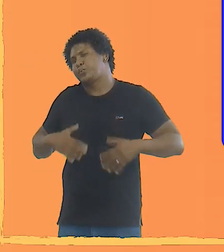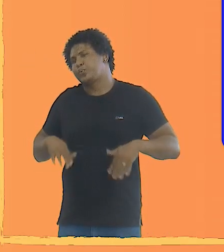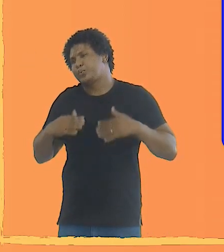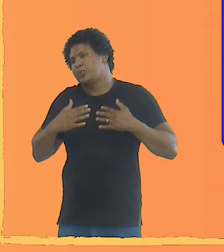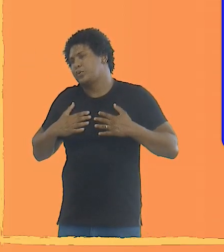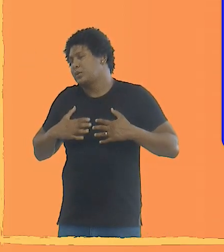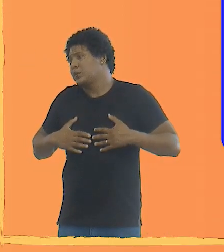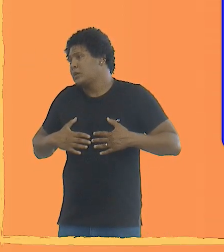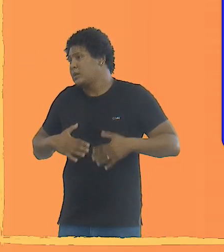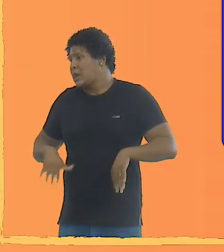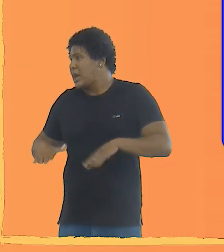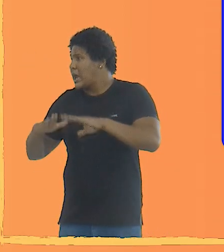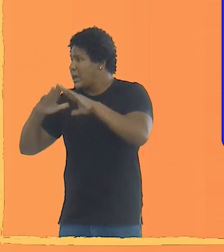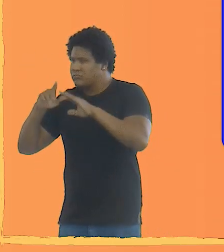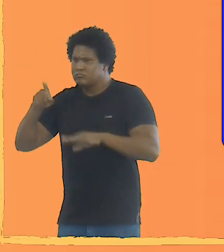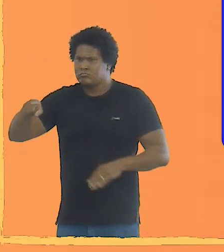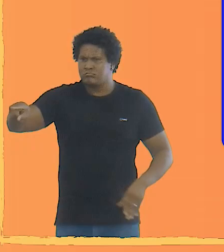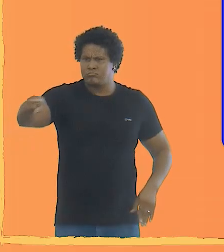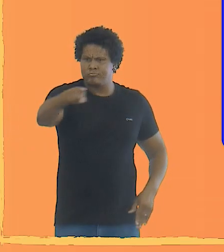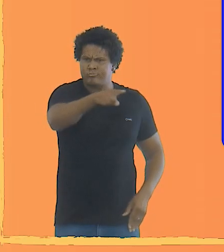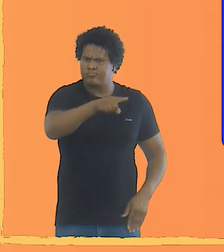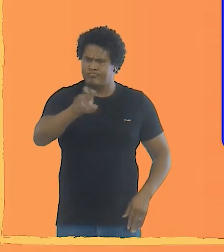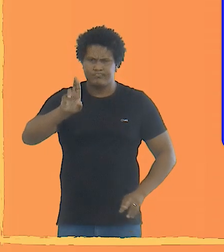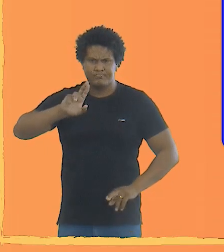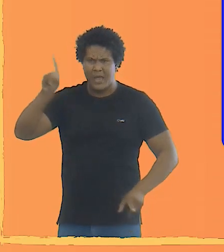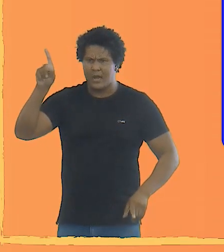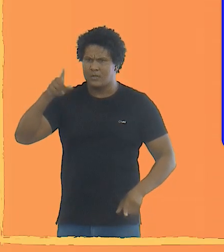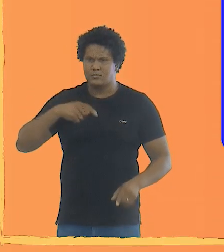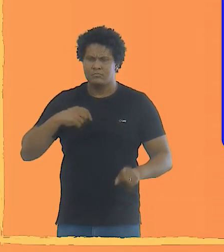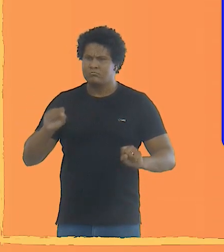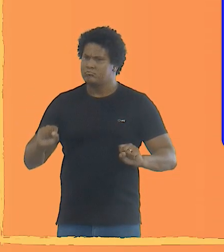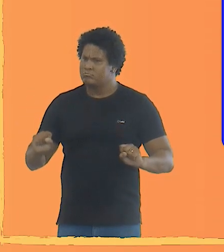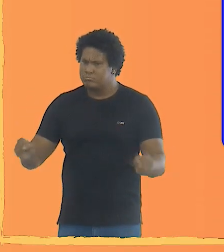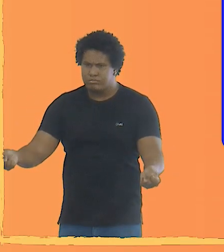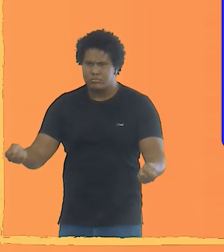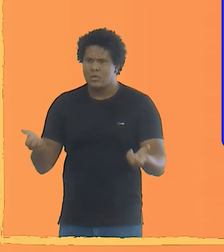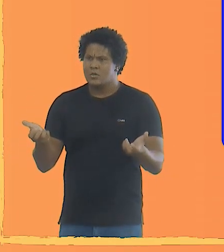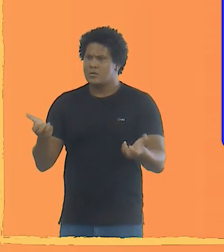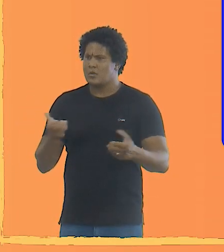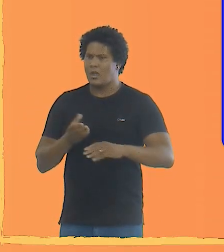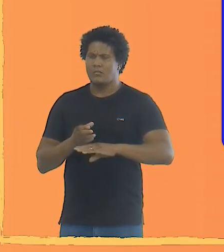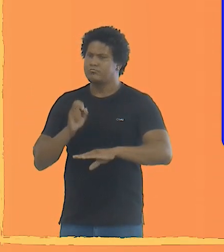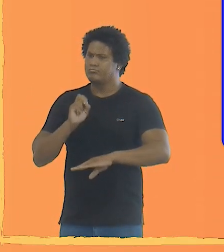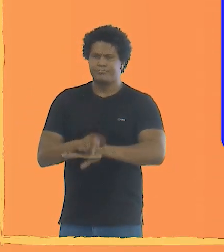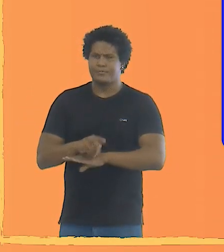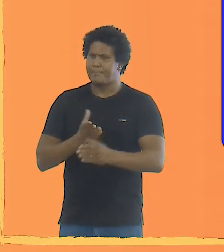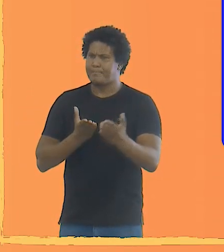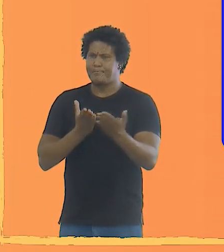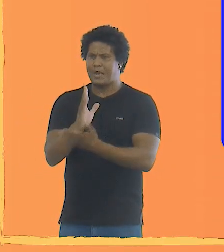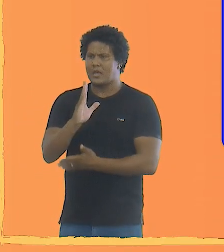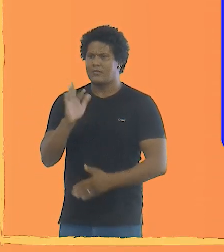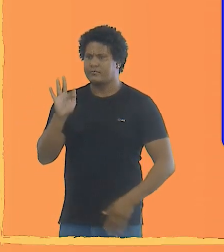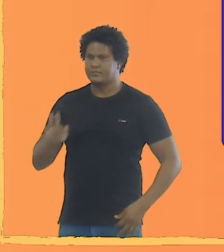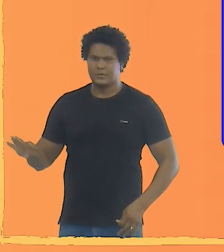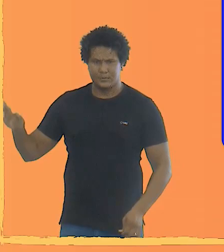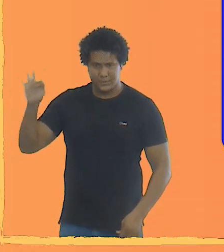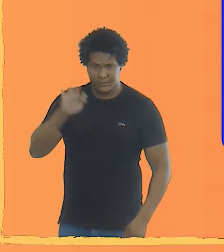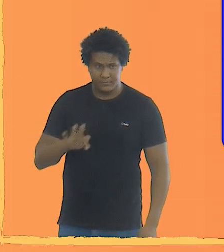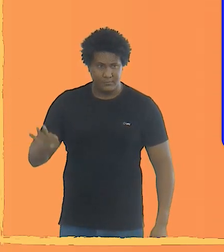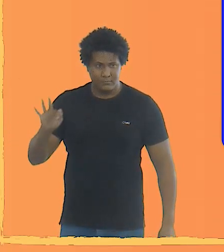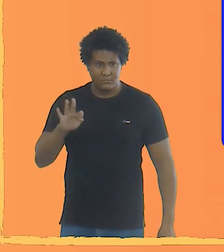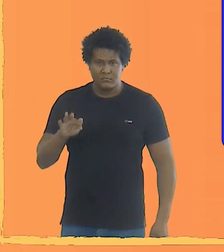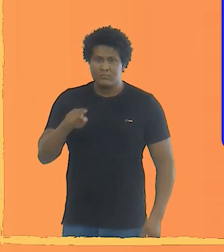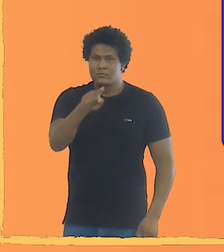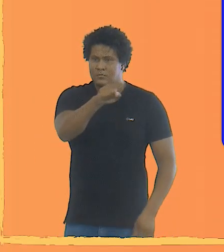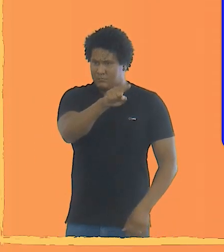estão aqui se esforçando e querendo obter esse resultado excelente no vestibular. E podem ter certeza, esse trabalho é